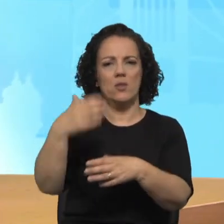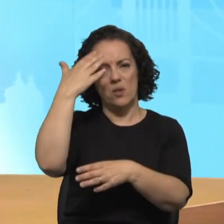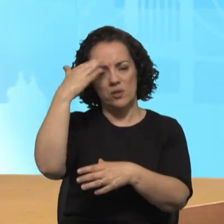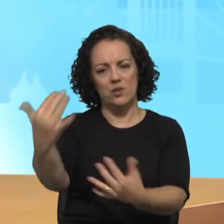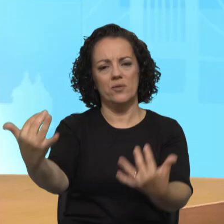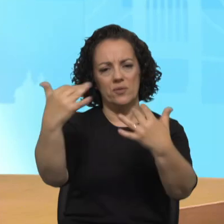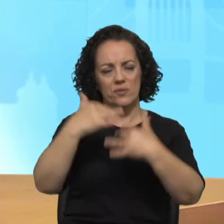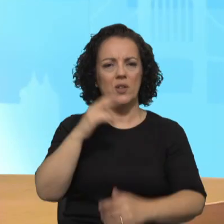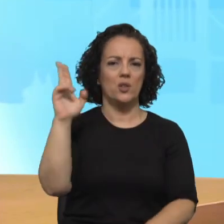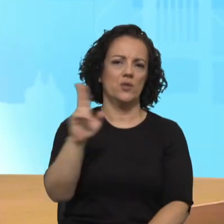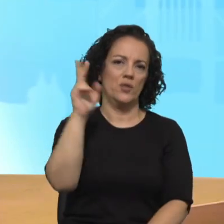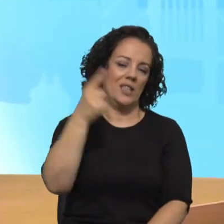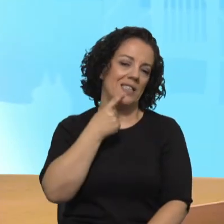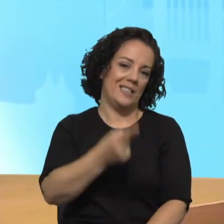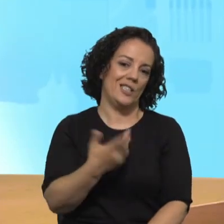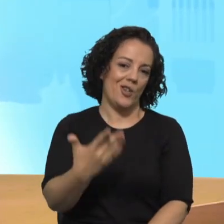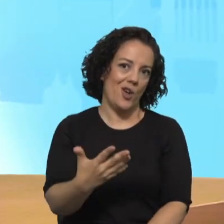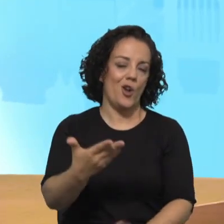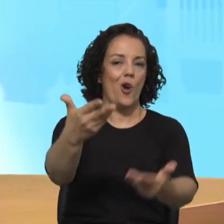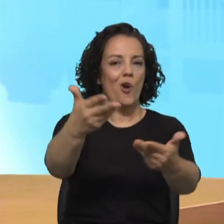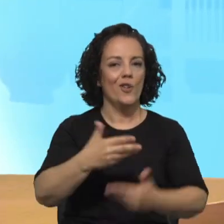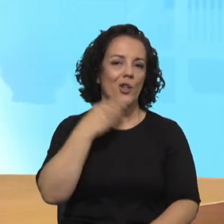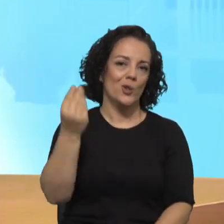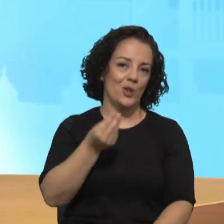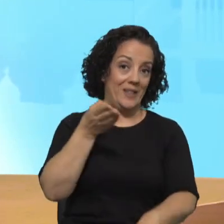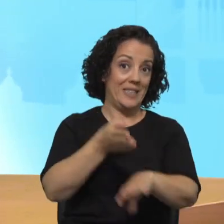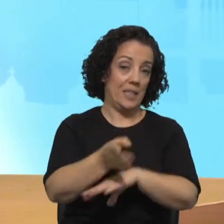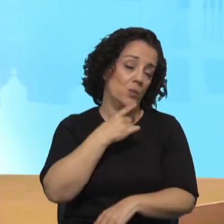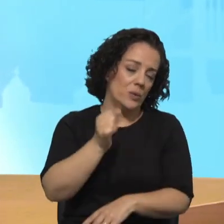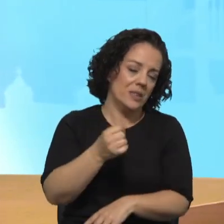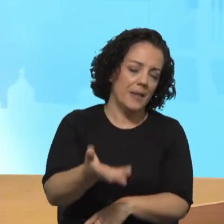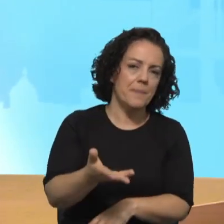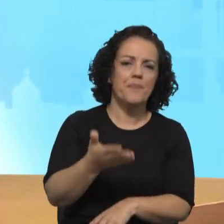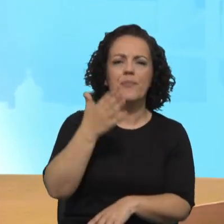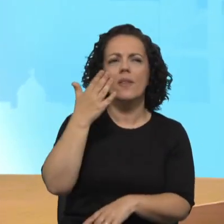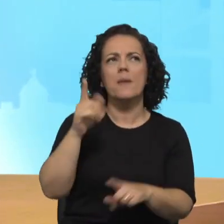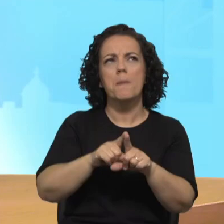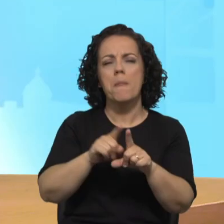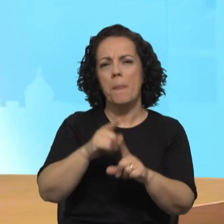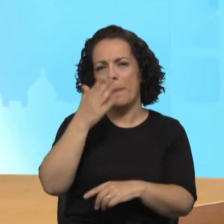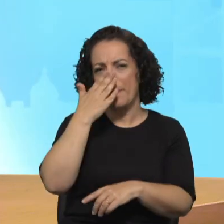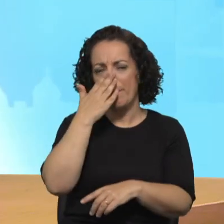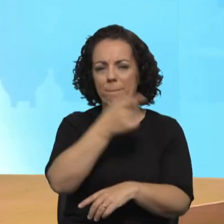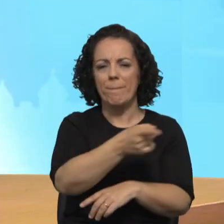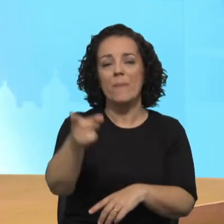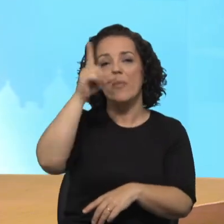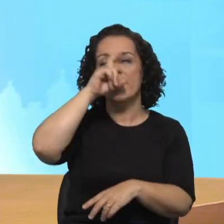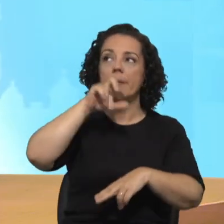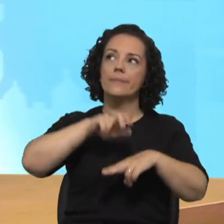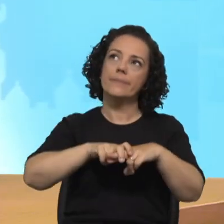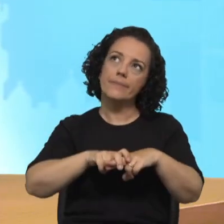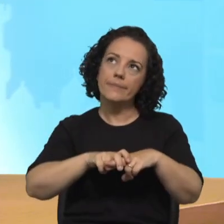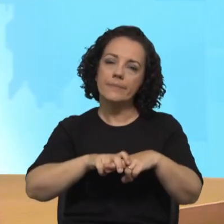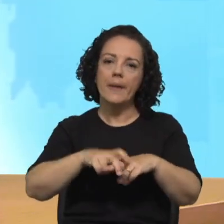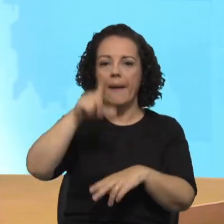Jornada Mundial da Juventude, disse ele agora em Budapeste. Convidou os jovens diretamente. E isso no fundo, isto é desinstalar-se, sair do seu